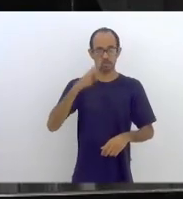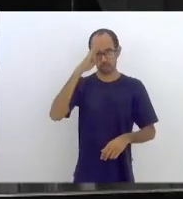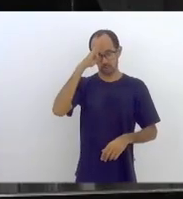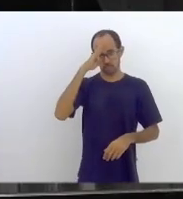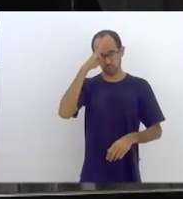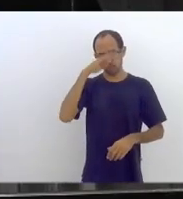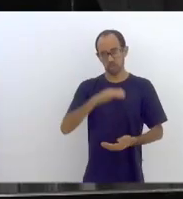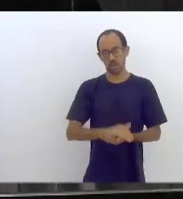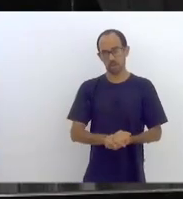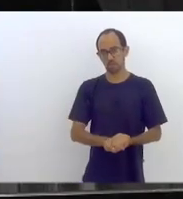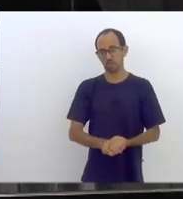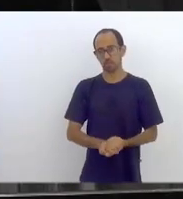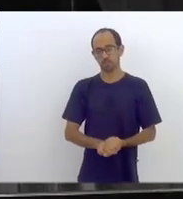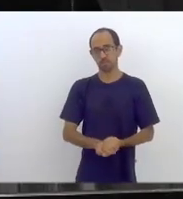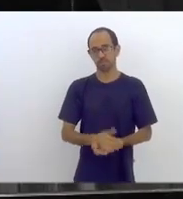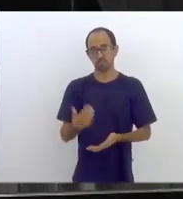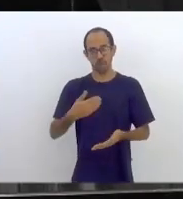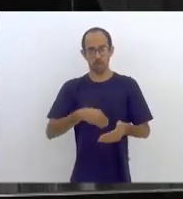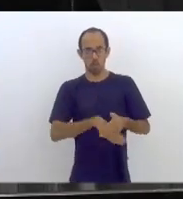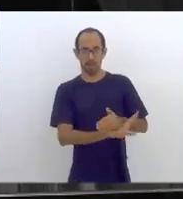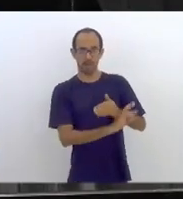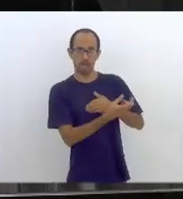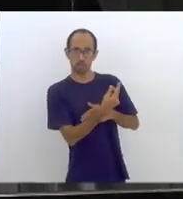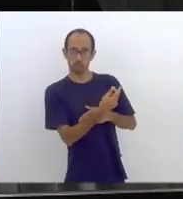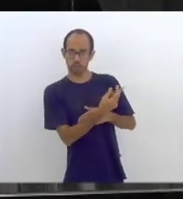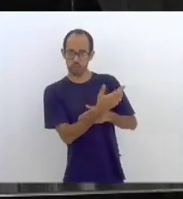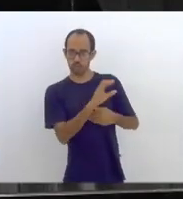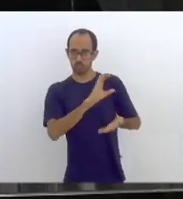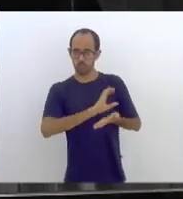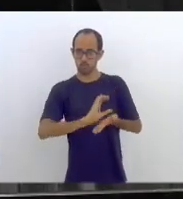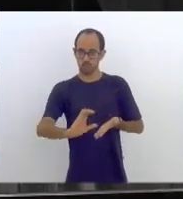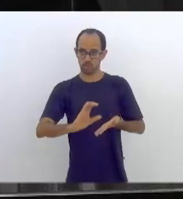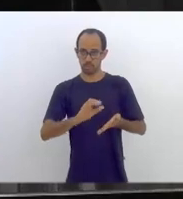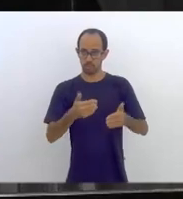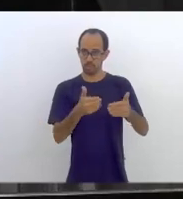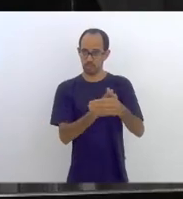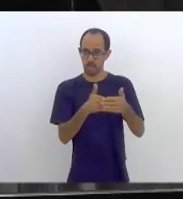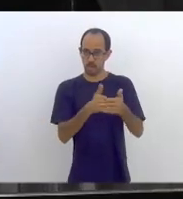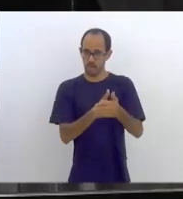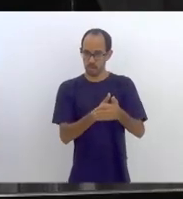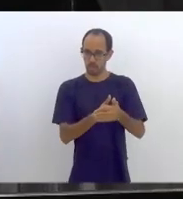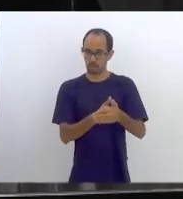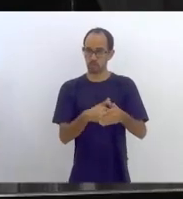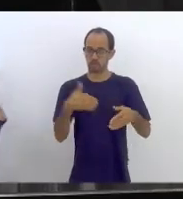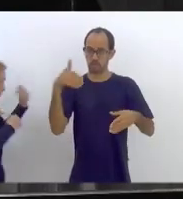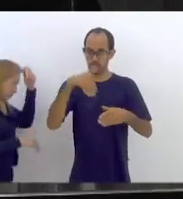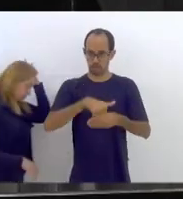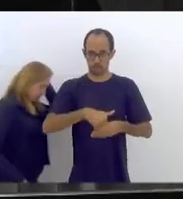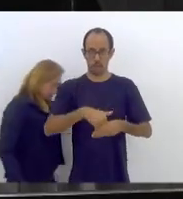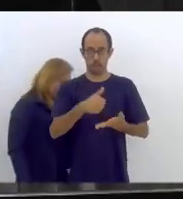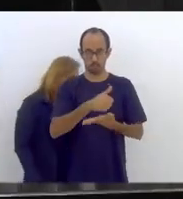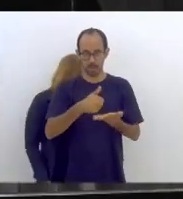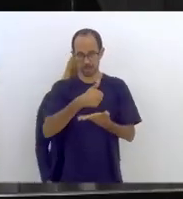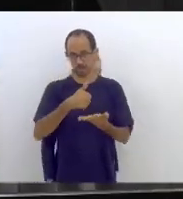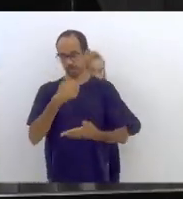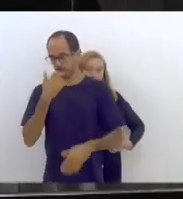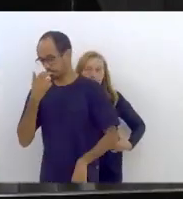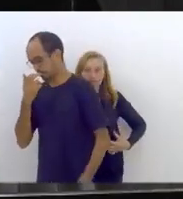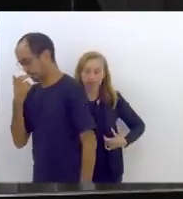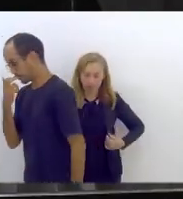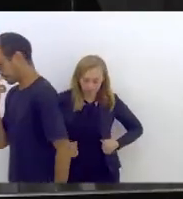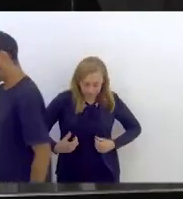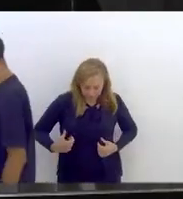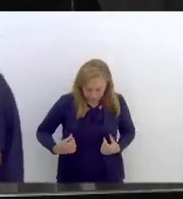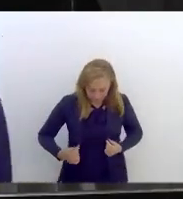para reservar obviamente para o orçamento secreto e eleger a sua base né Tanto para o